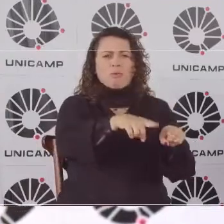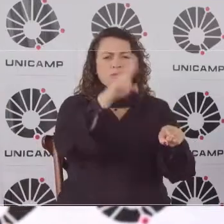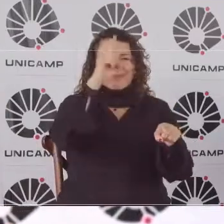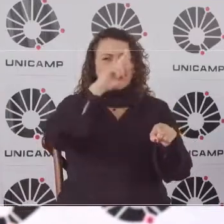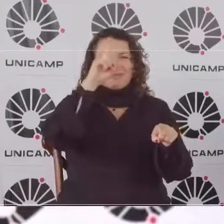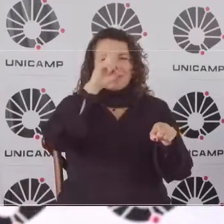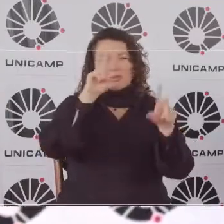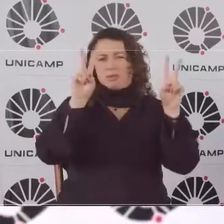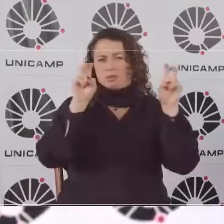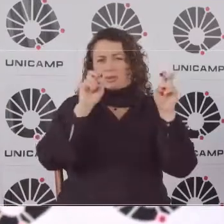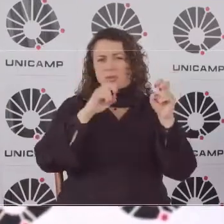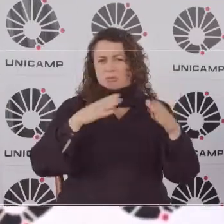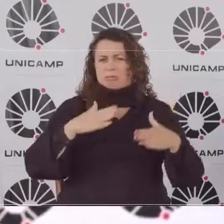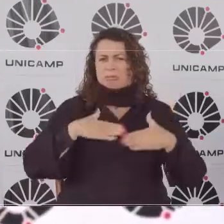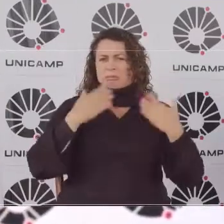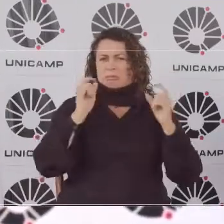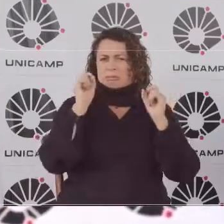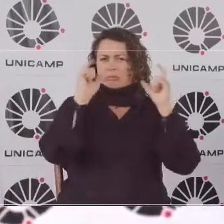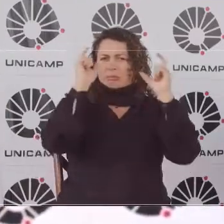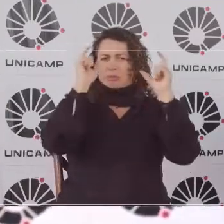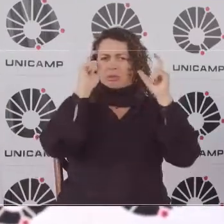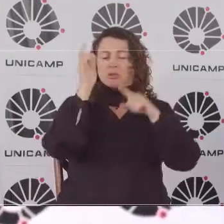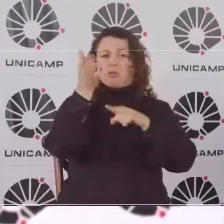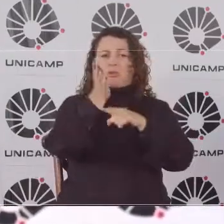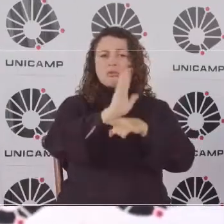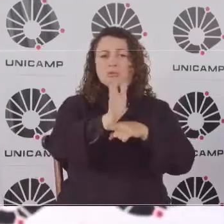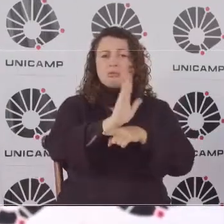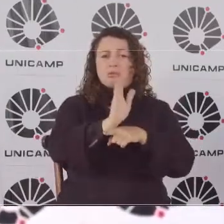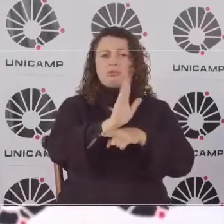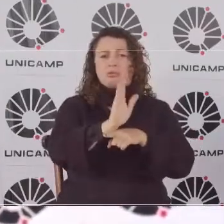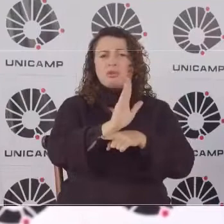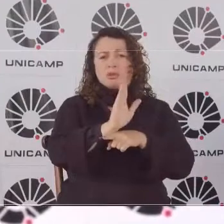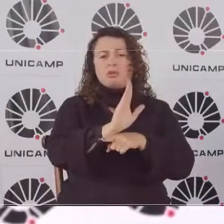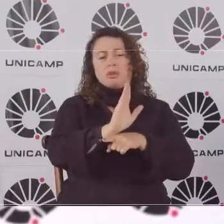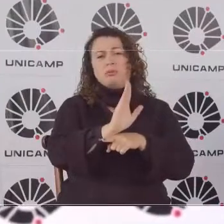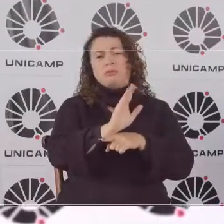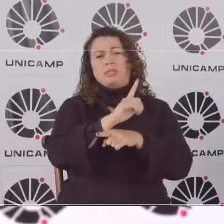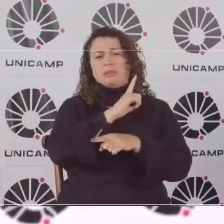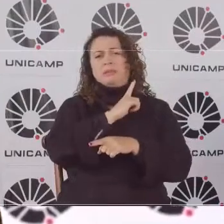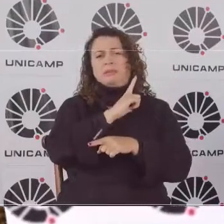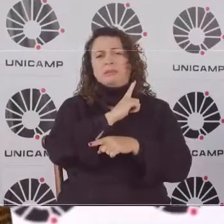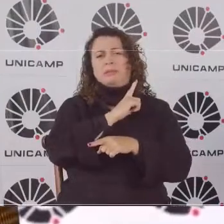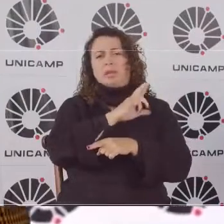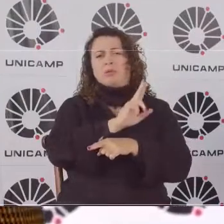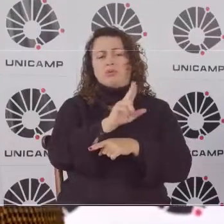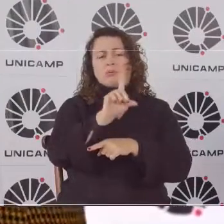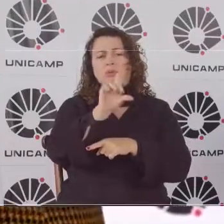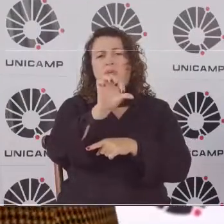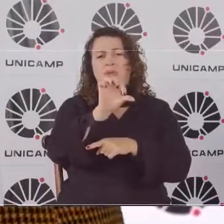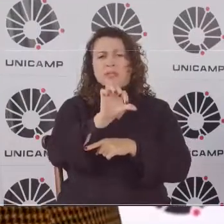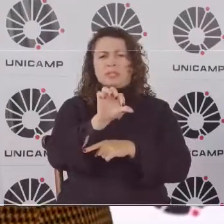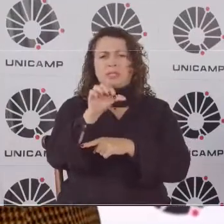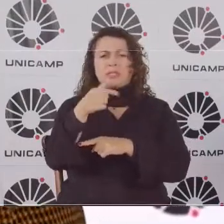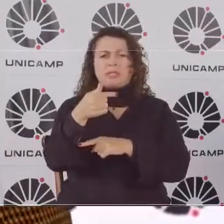título assustador e o filme impactante de ingmar Bergman de